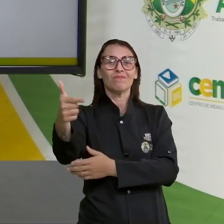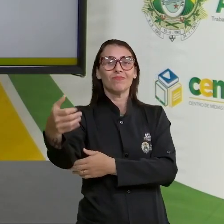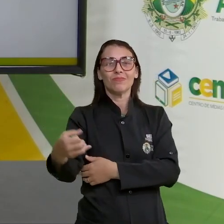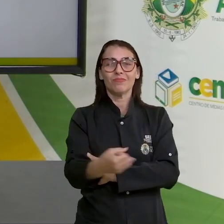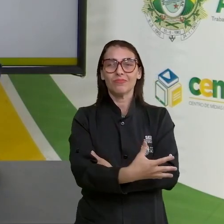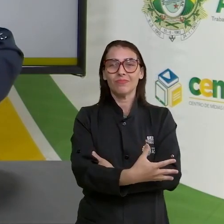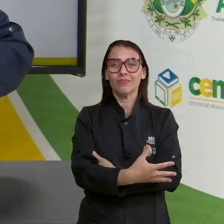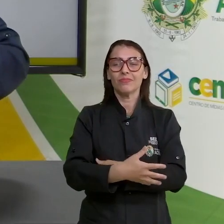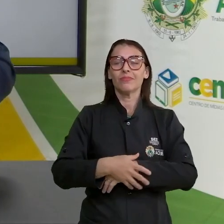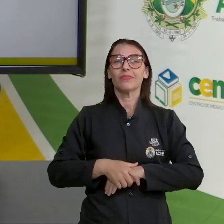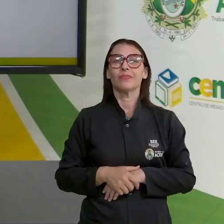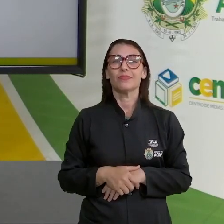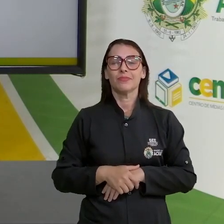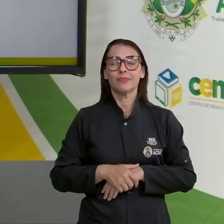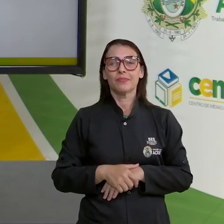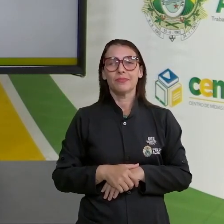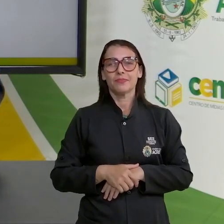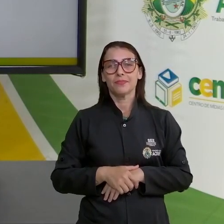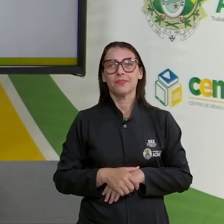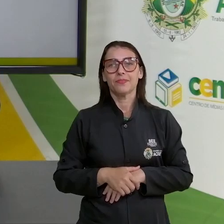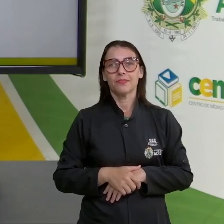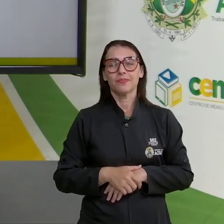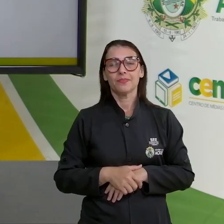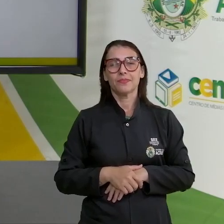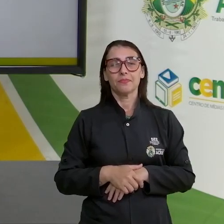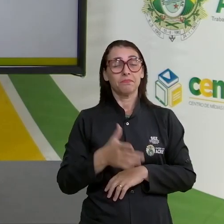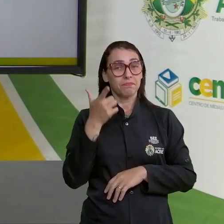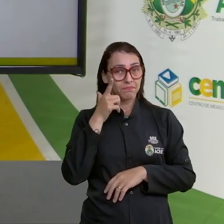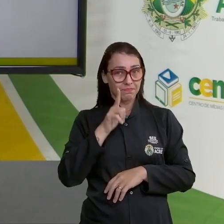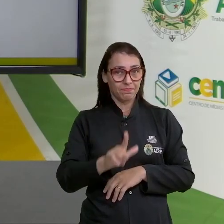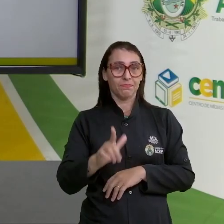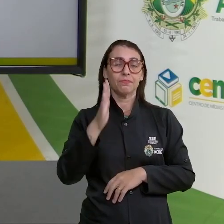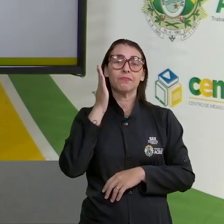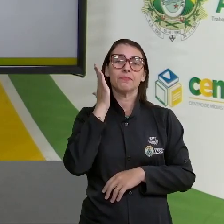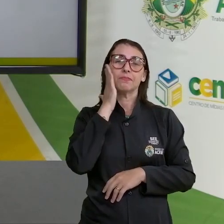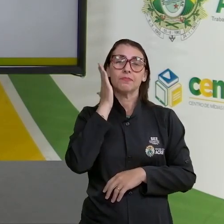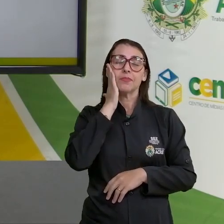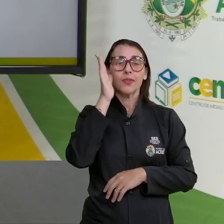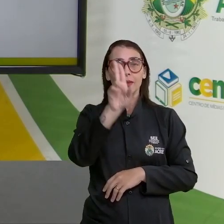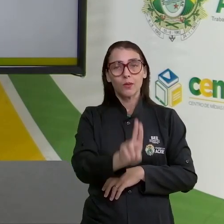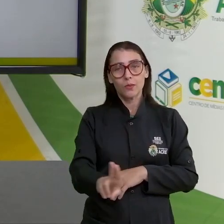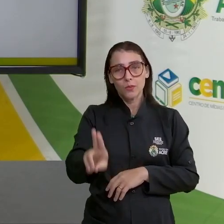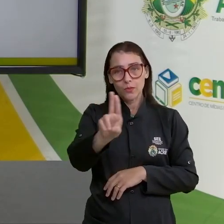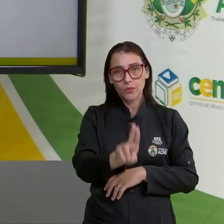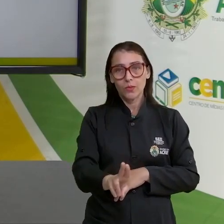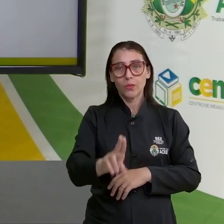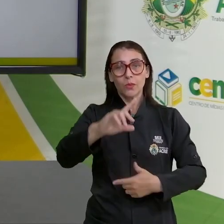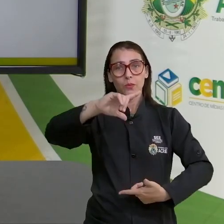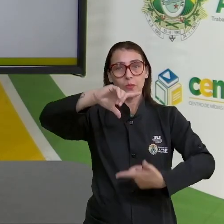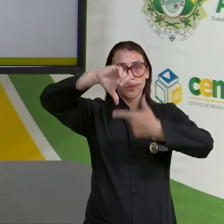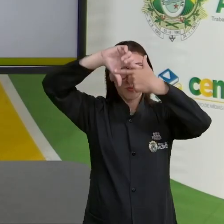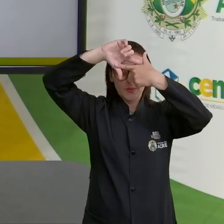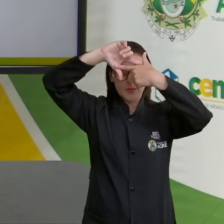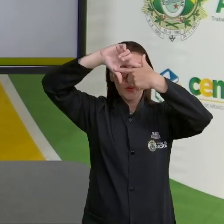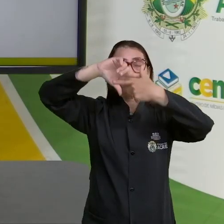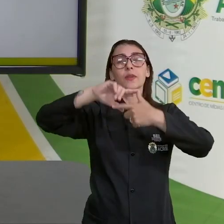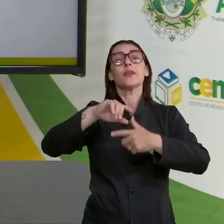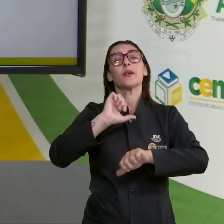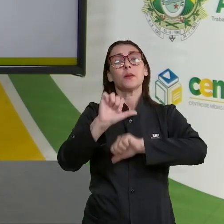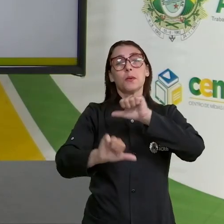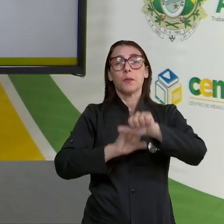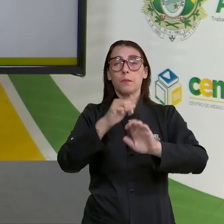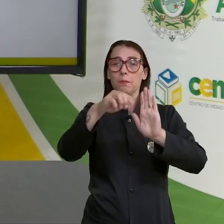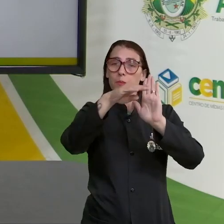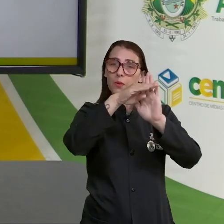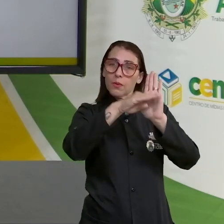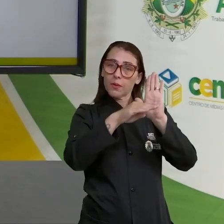comprar um outro aparelho. Então, conseguem compreender o consumismo aliado à obsolescência programada?